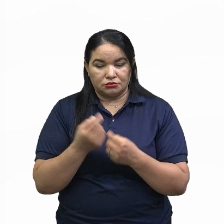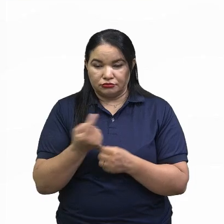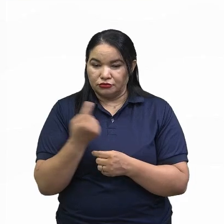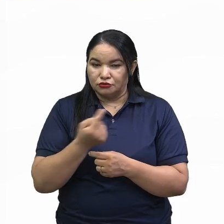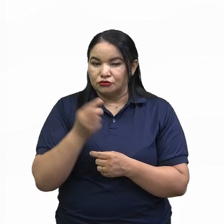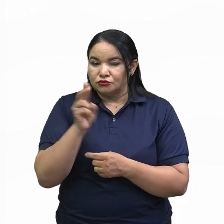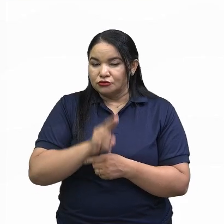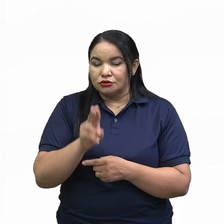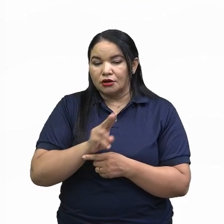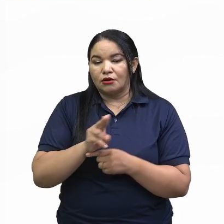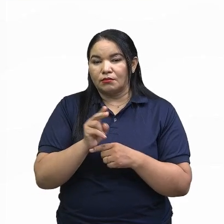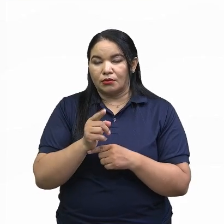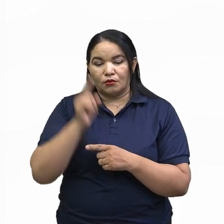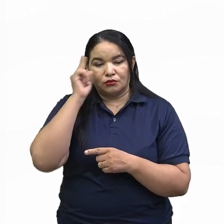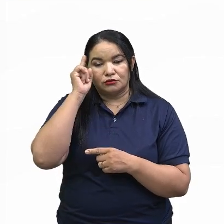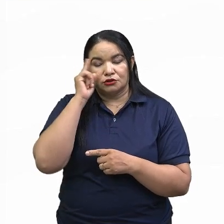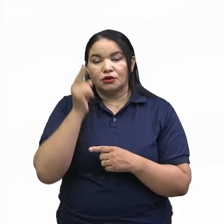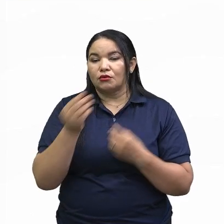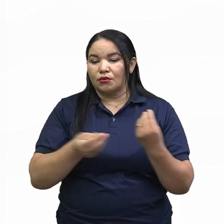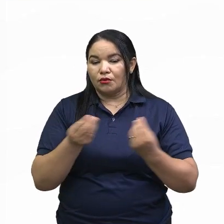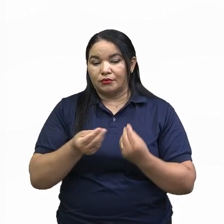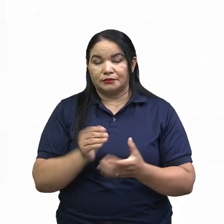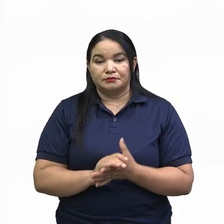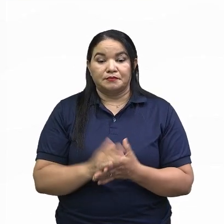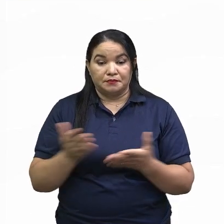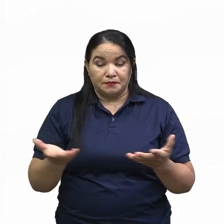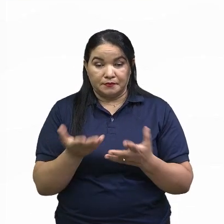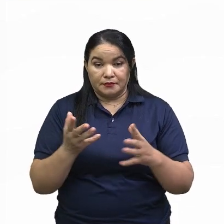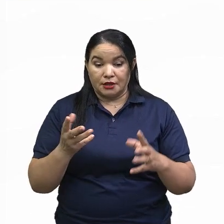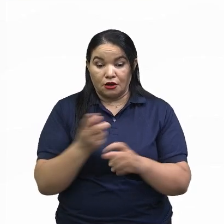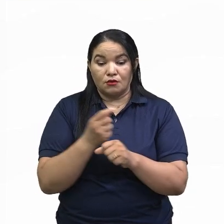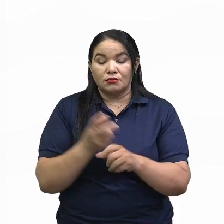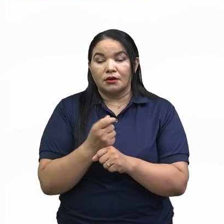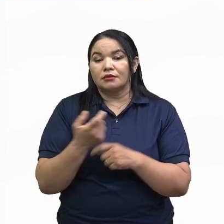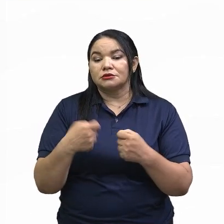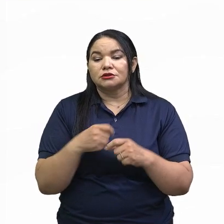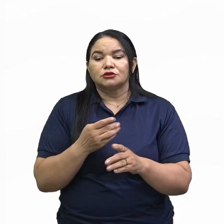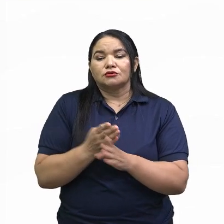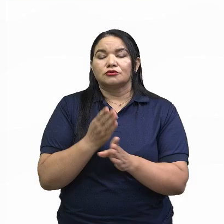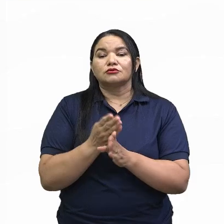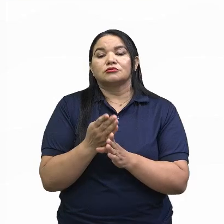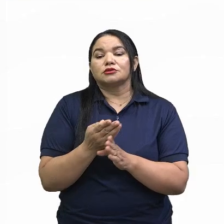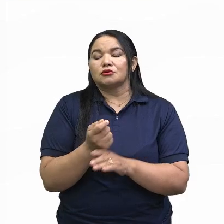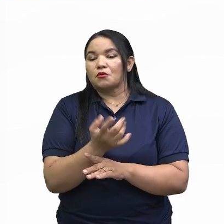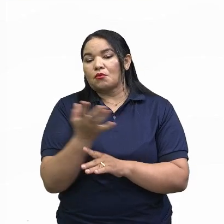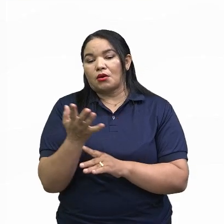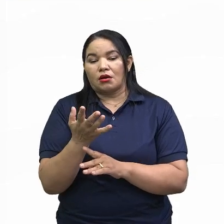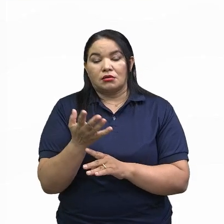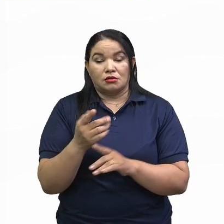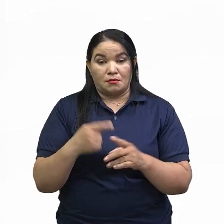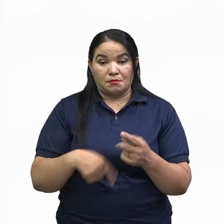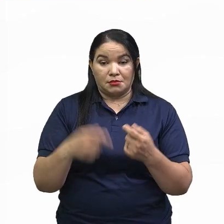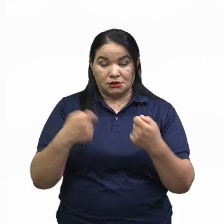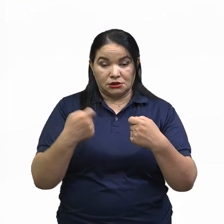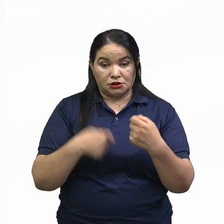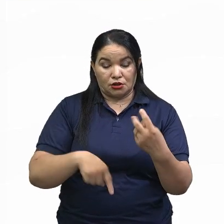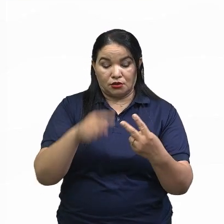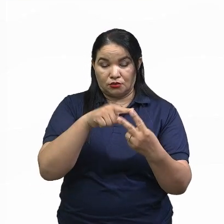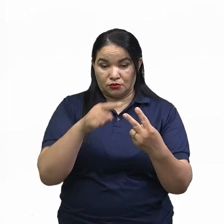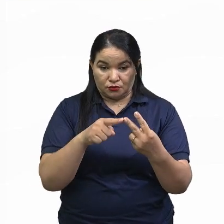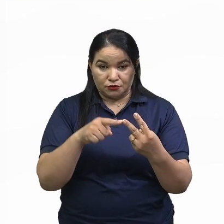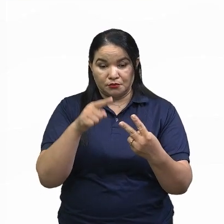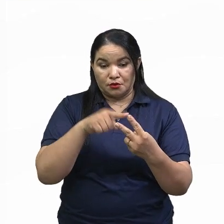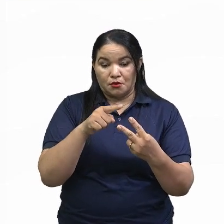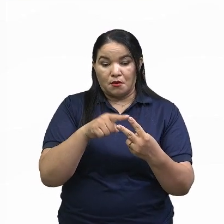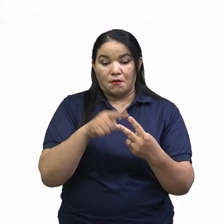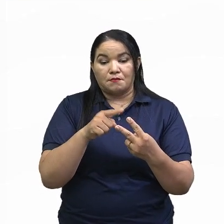utilizamos. Para calcular o consumo de energia elétrica, pessoal, a gente precisa, né, saber duas coisas: a potência